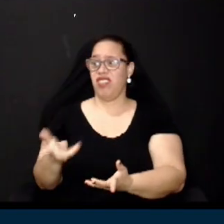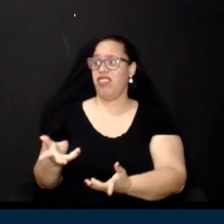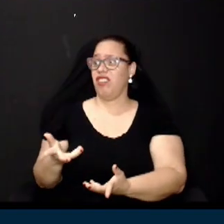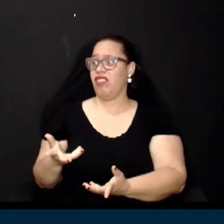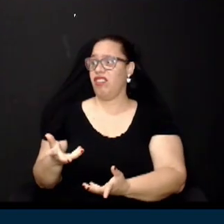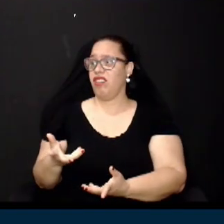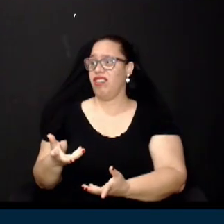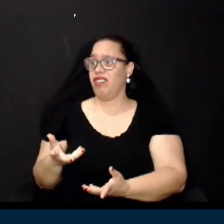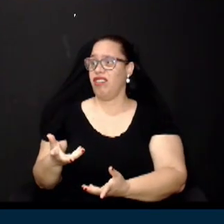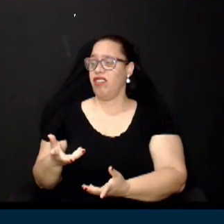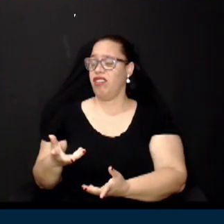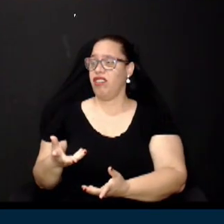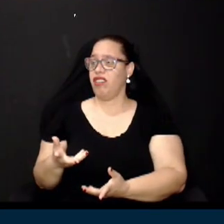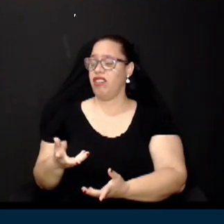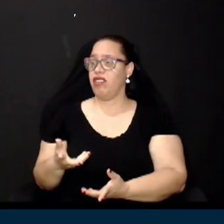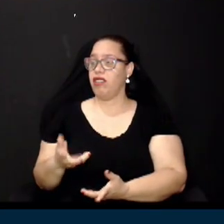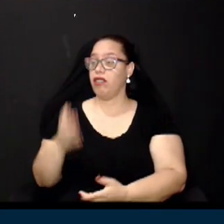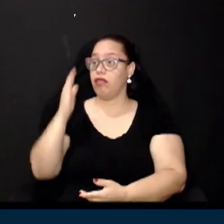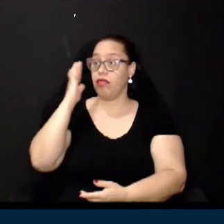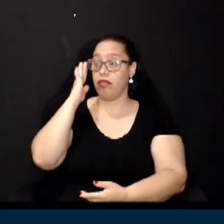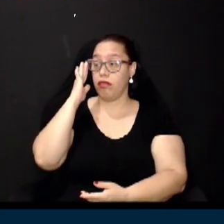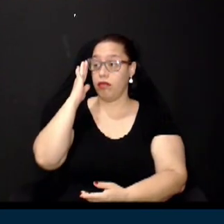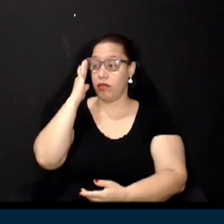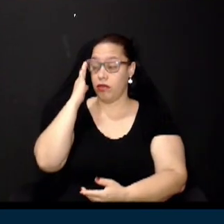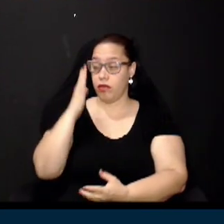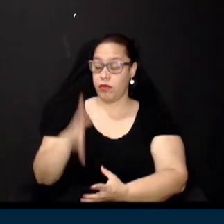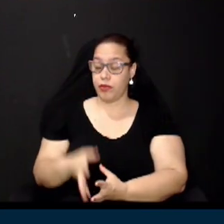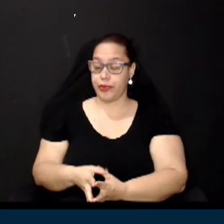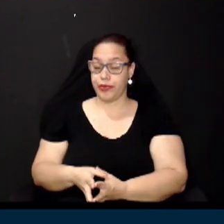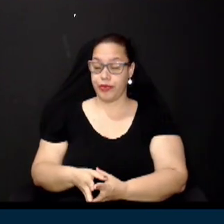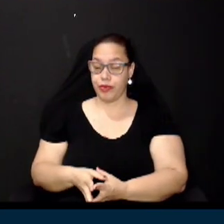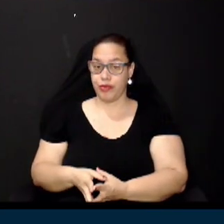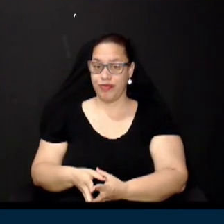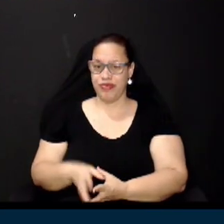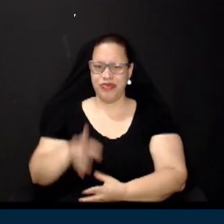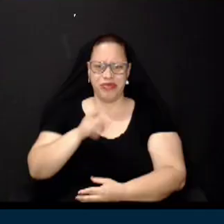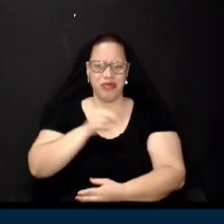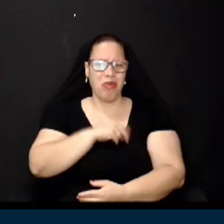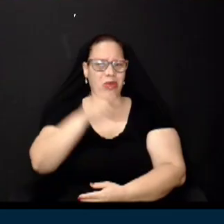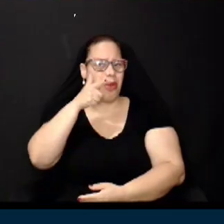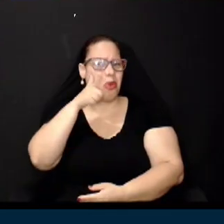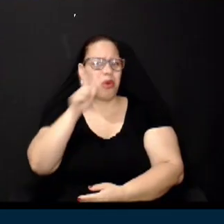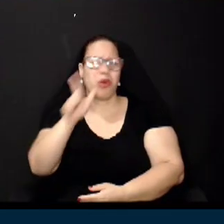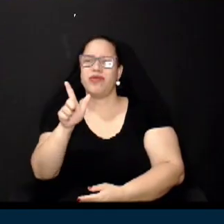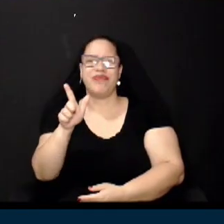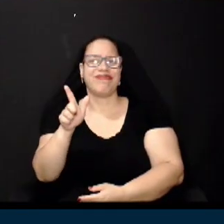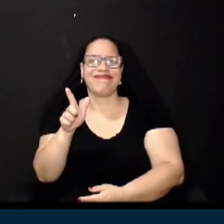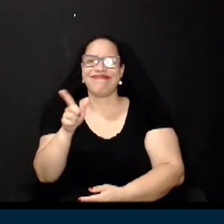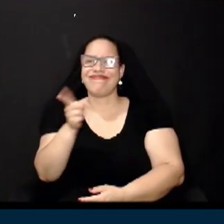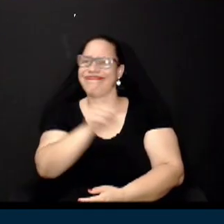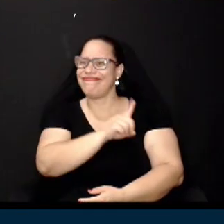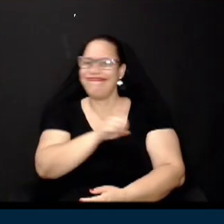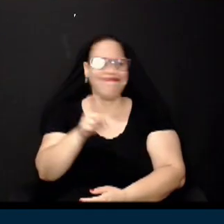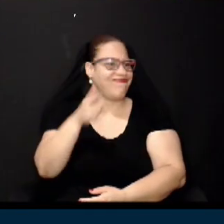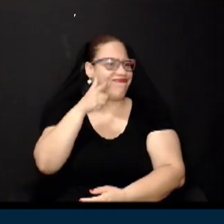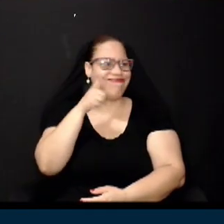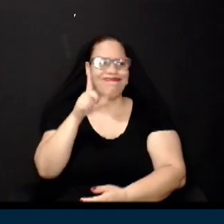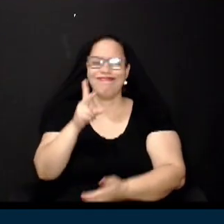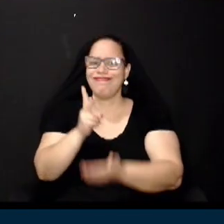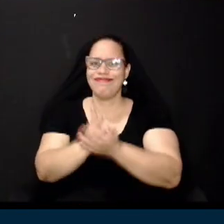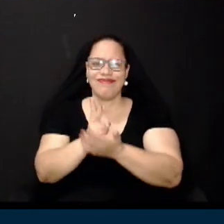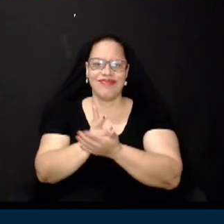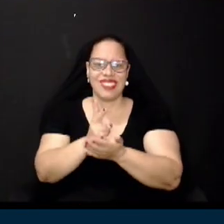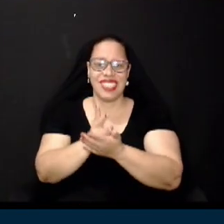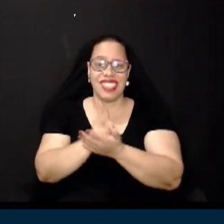repente aquela coisa assim de, poxa, eu não consegui, né? Eu não consegui manter aquilo, então